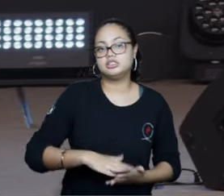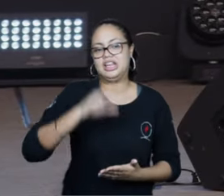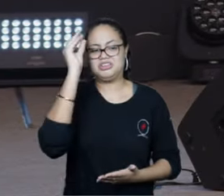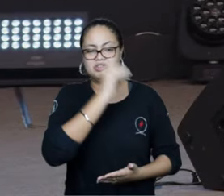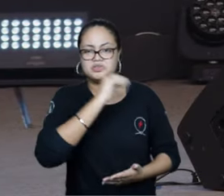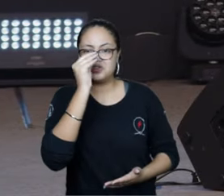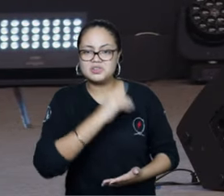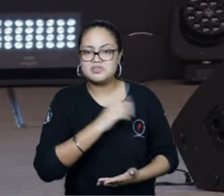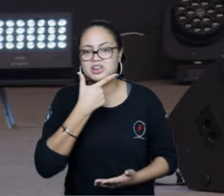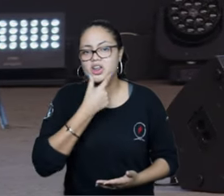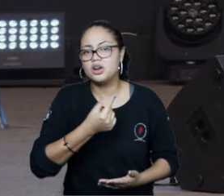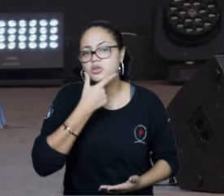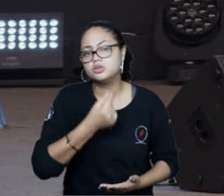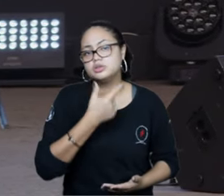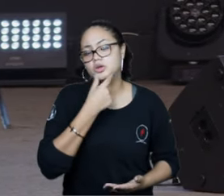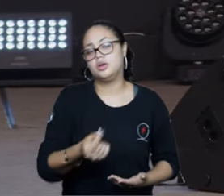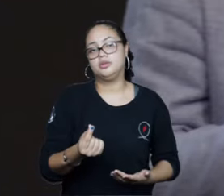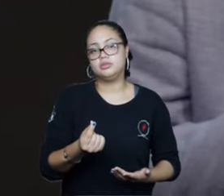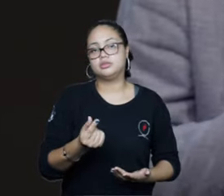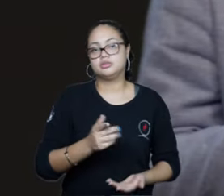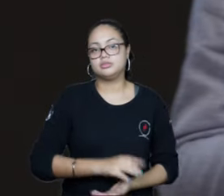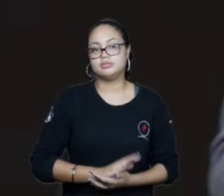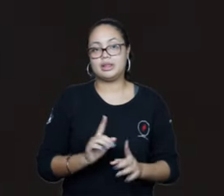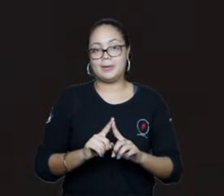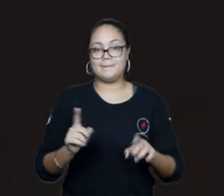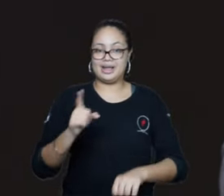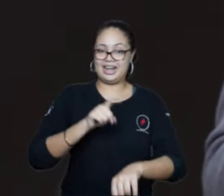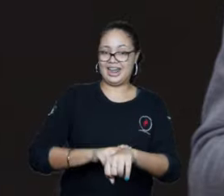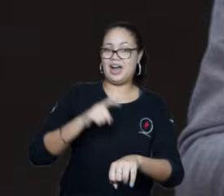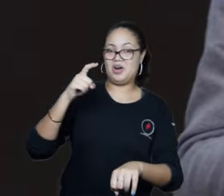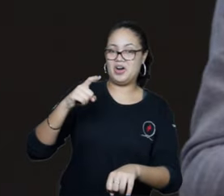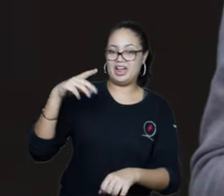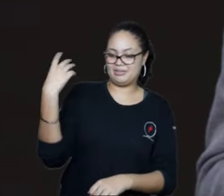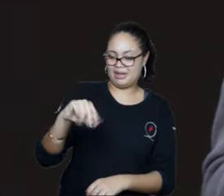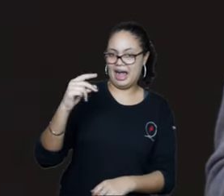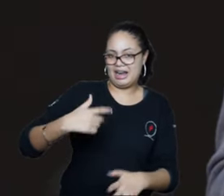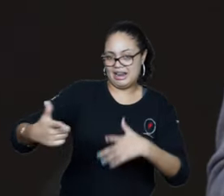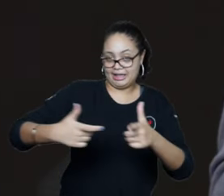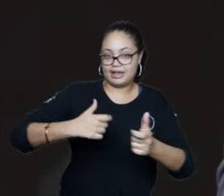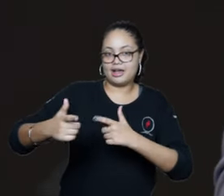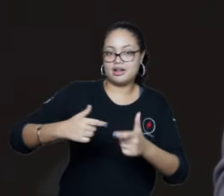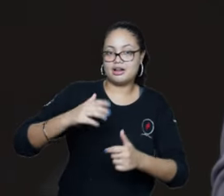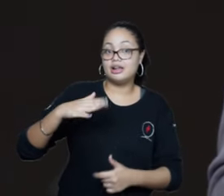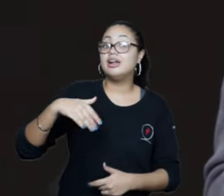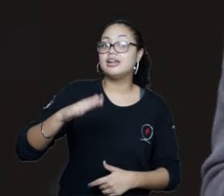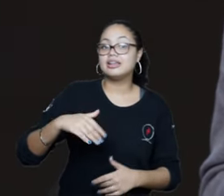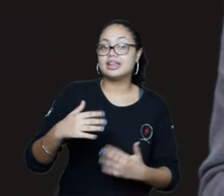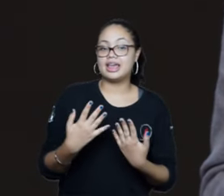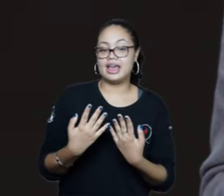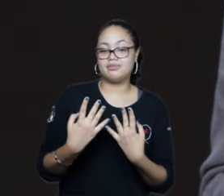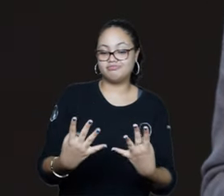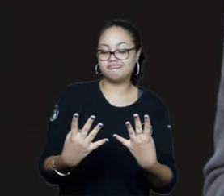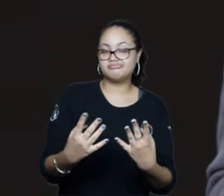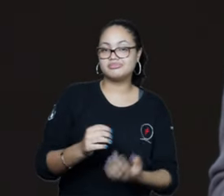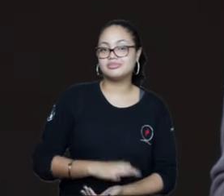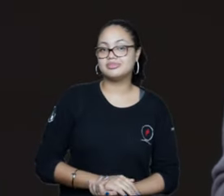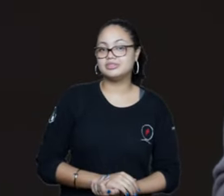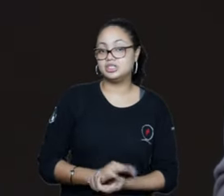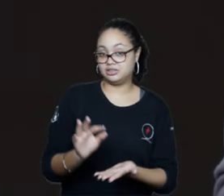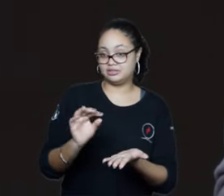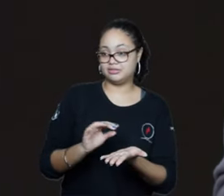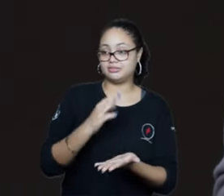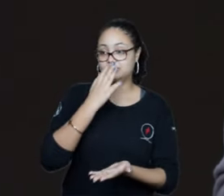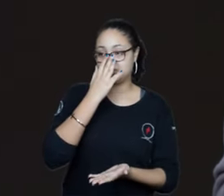fragilizando os homens mas na hora que o bicho pega na guerra quem é que vai para frente da Batalha Vamos ser